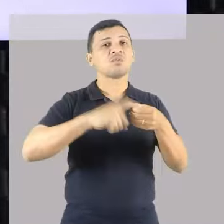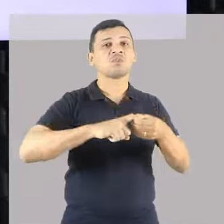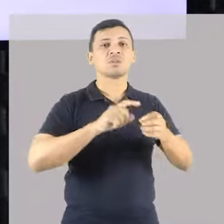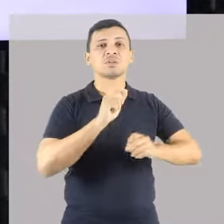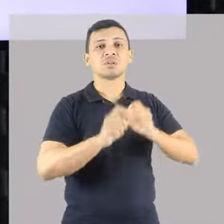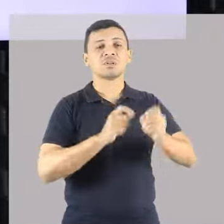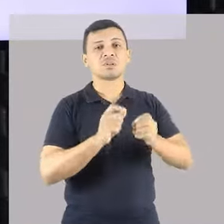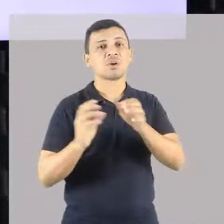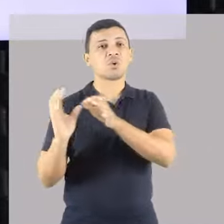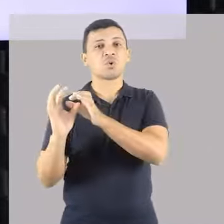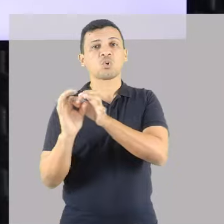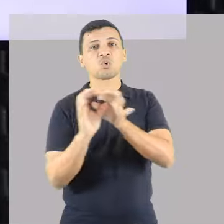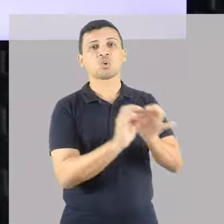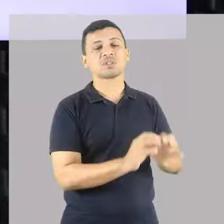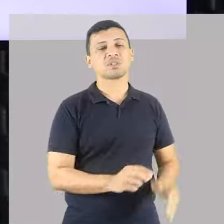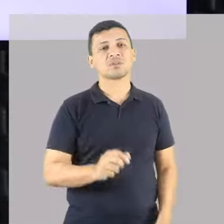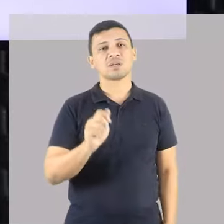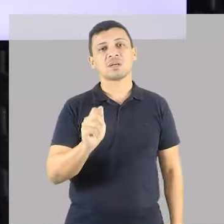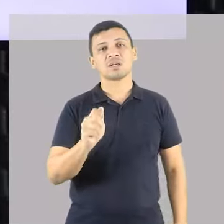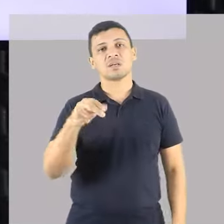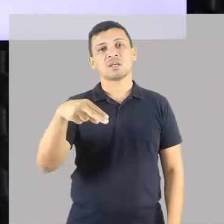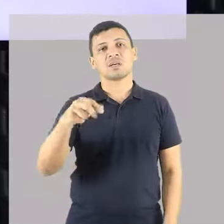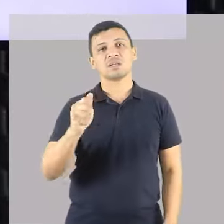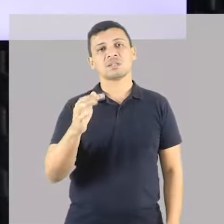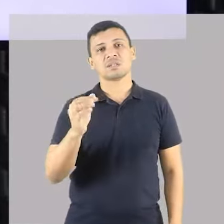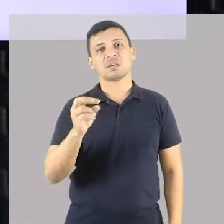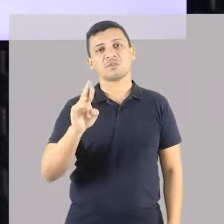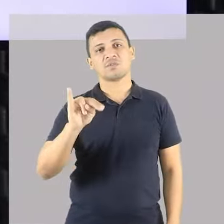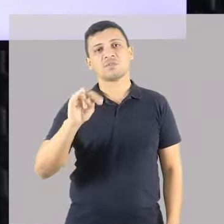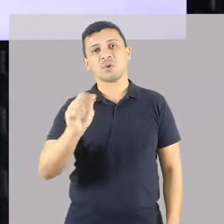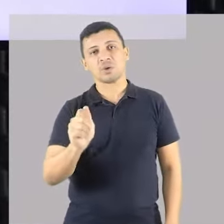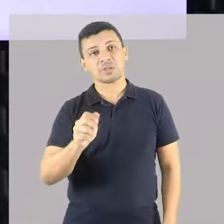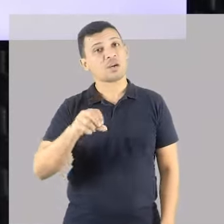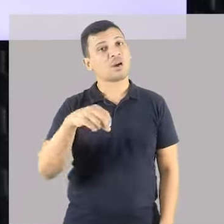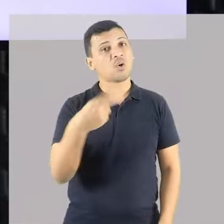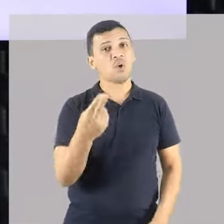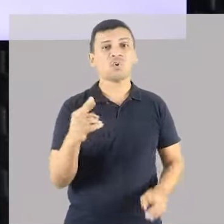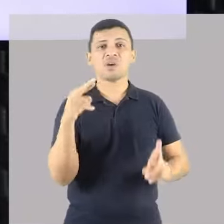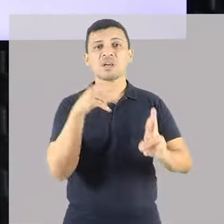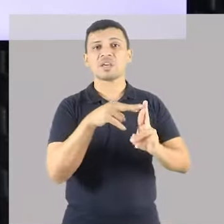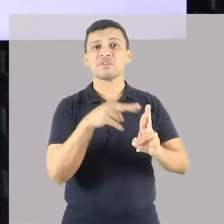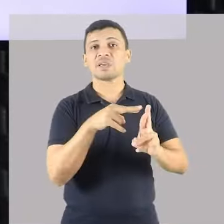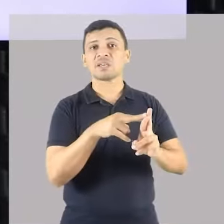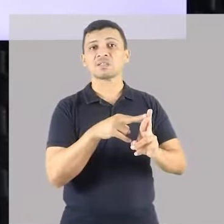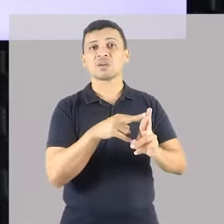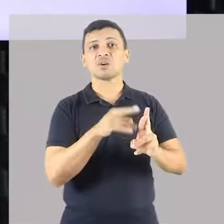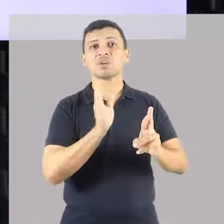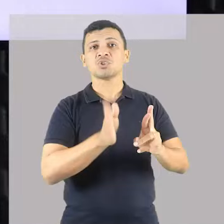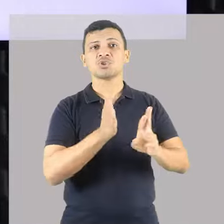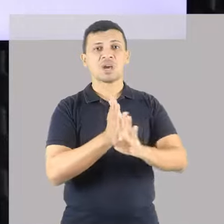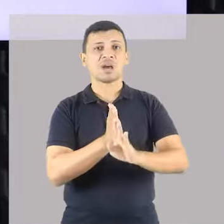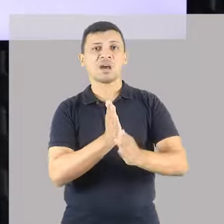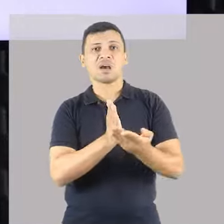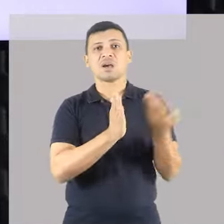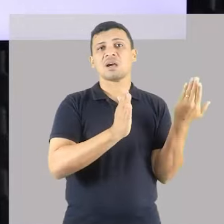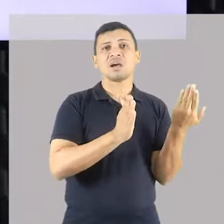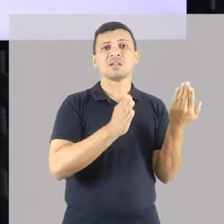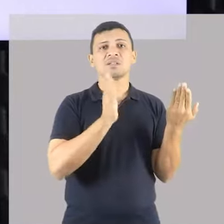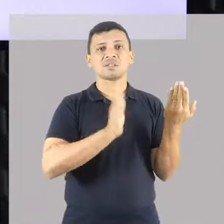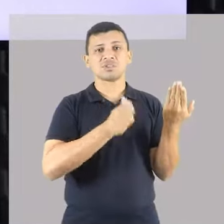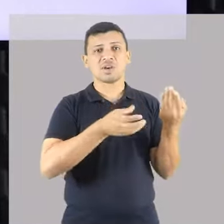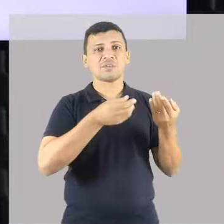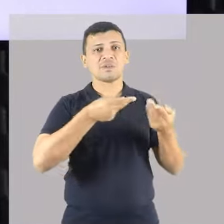coesão anafórica ou coesão referencial faz referência ao que foi dito quando nós